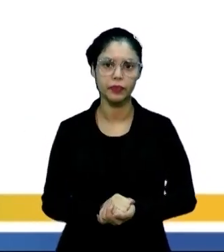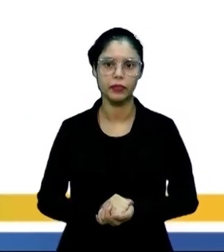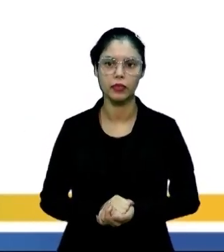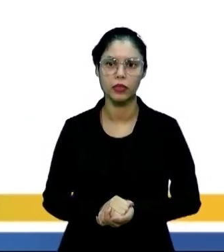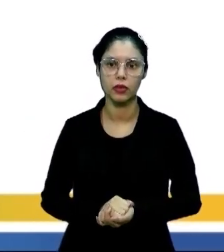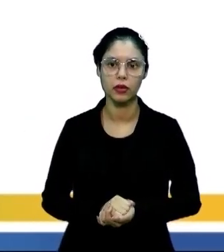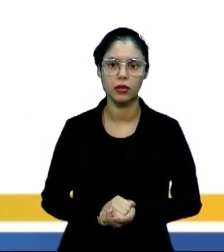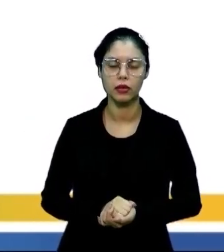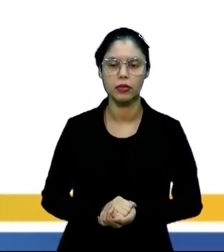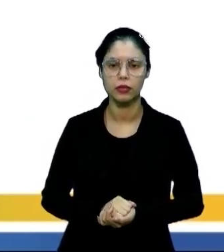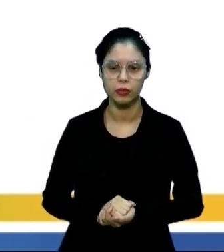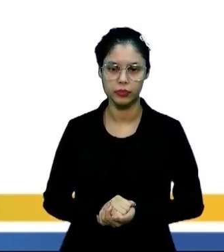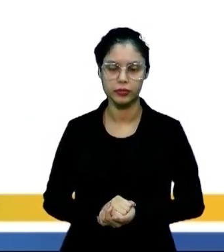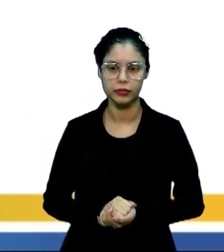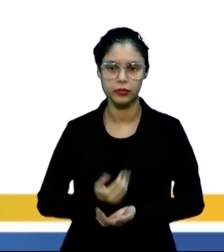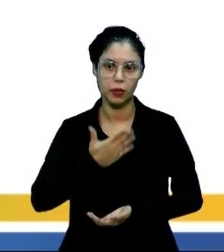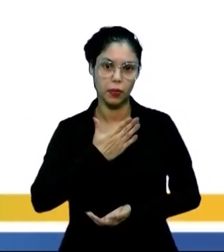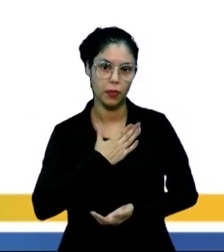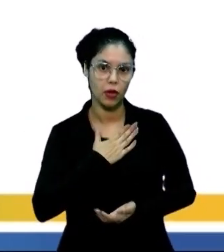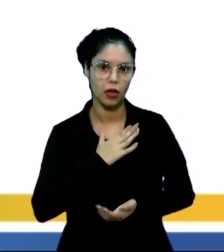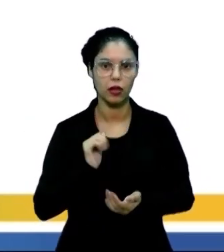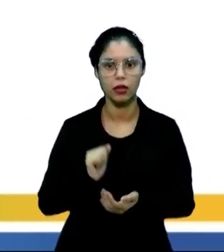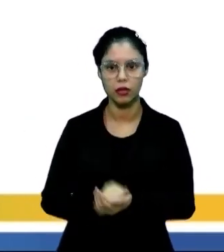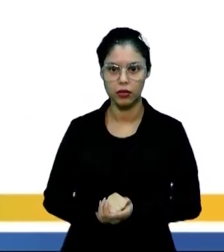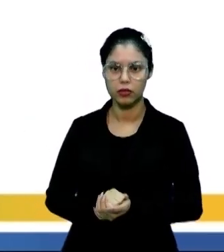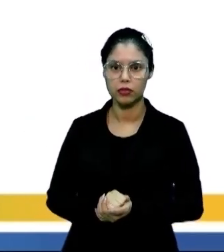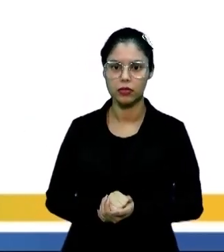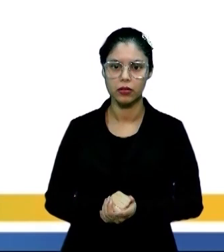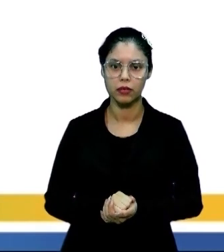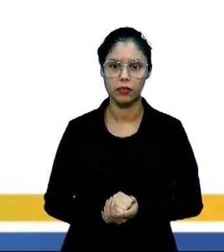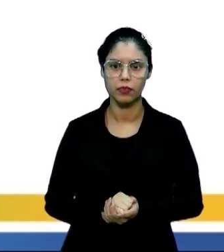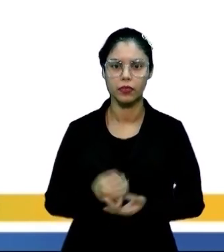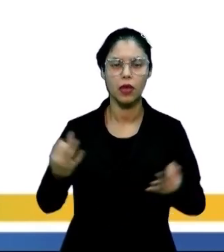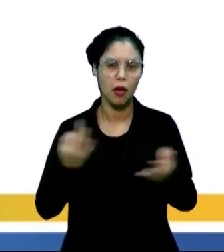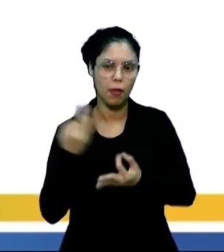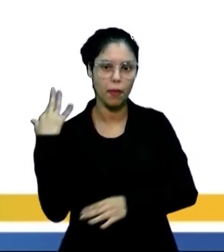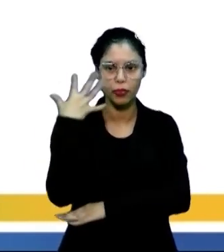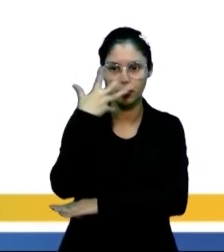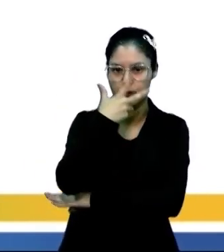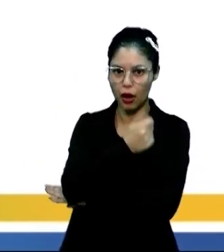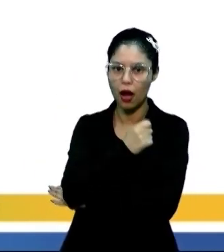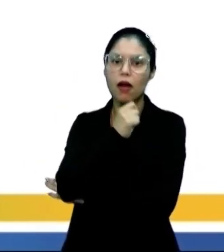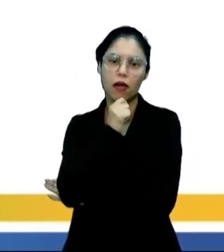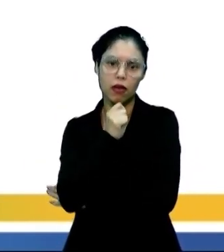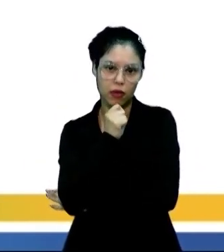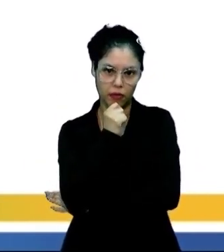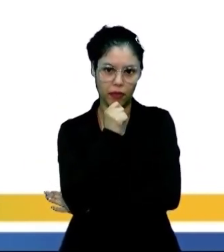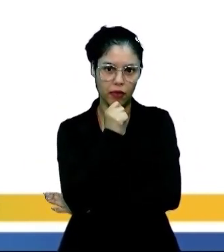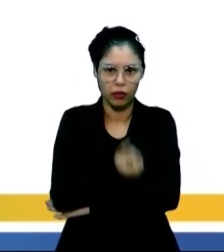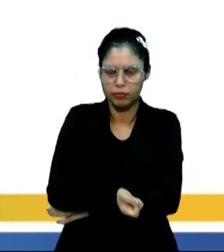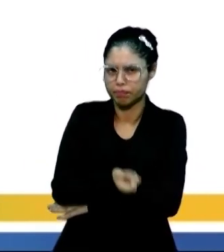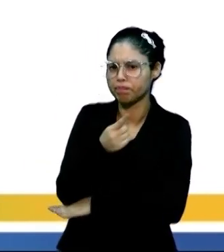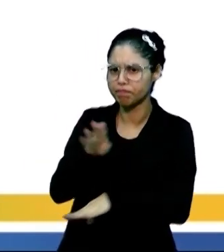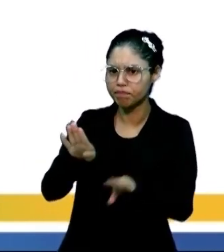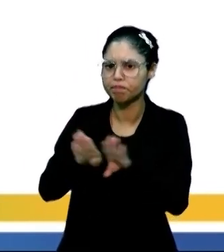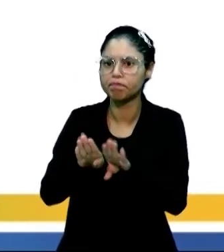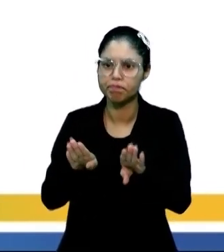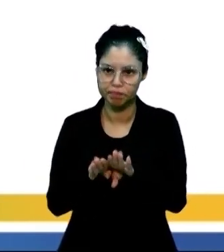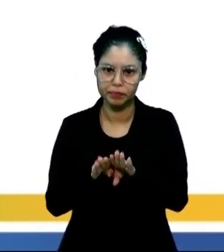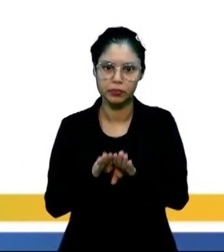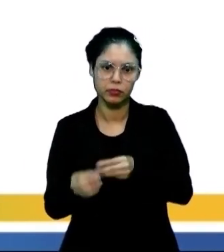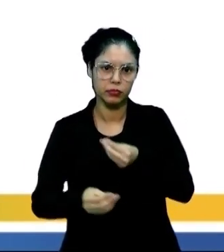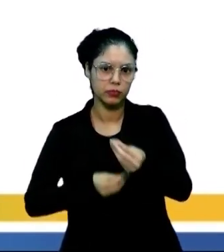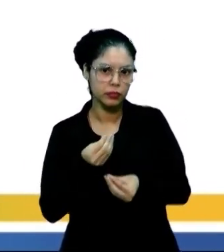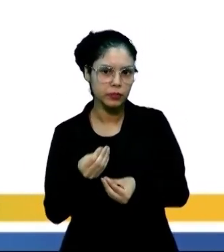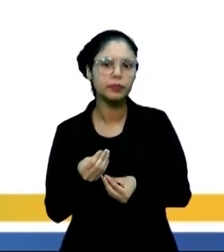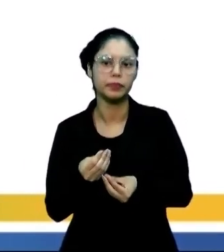sun. My sister, the moon. To life give beauty, to my body give strength, to my corn